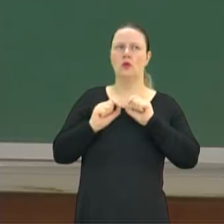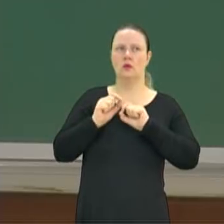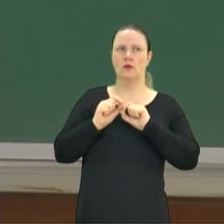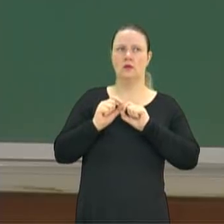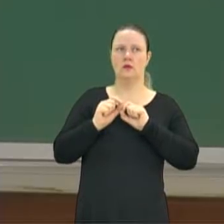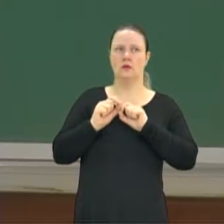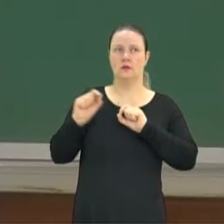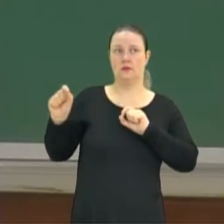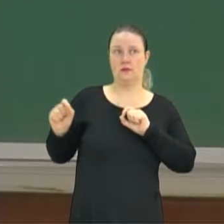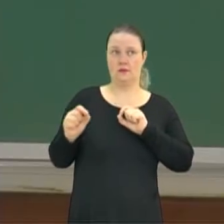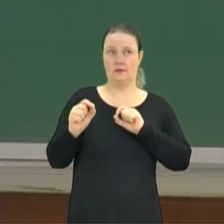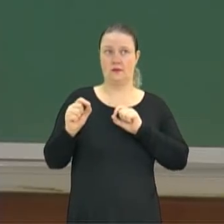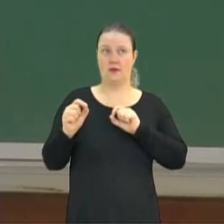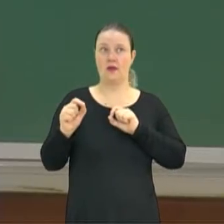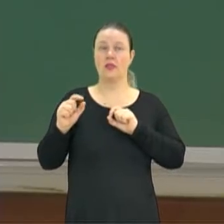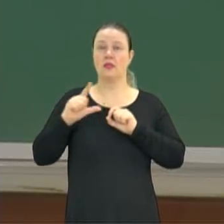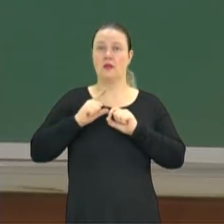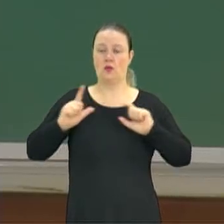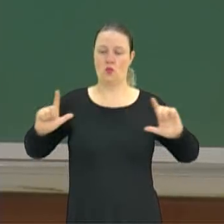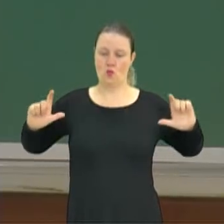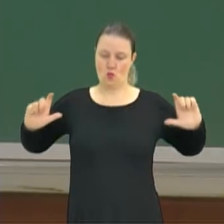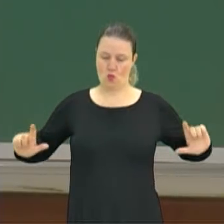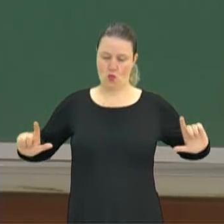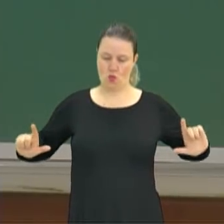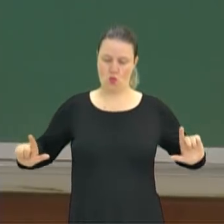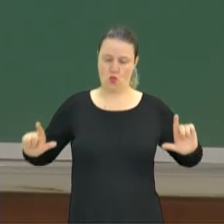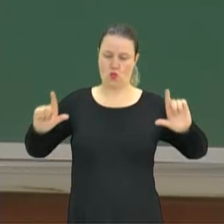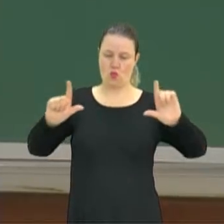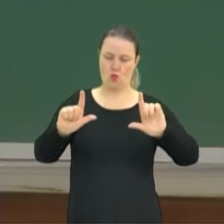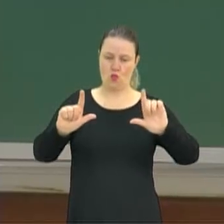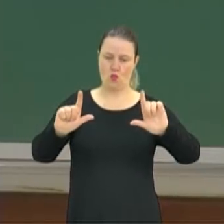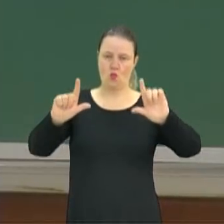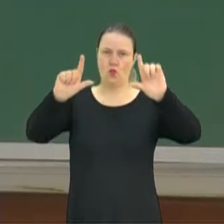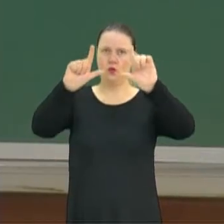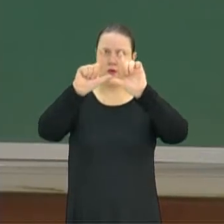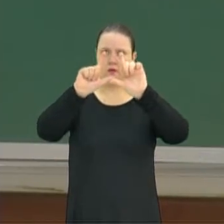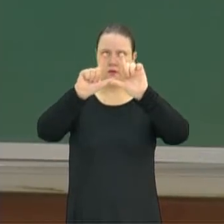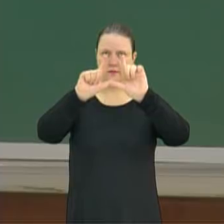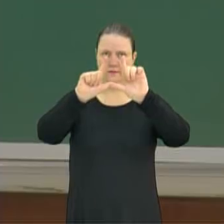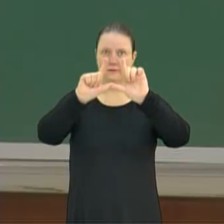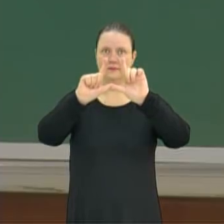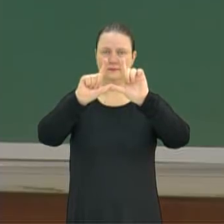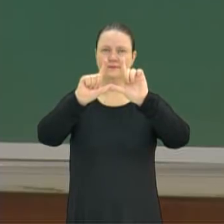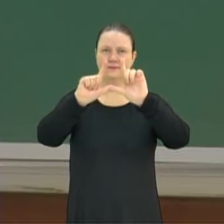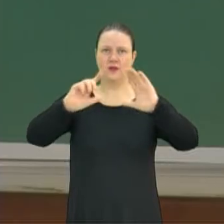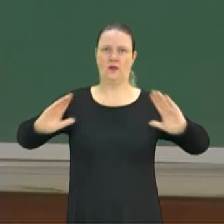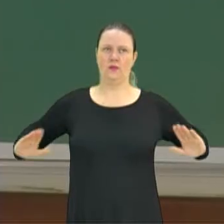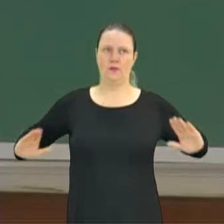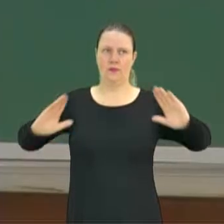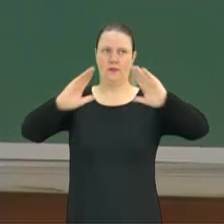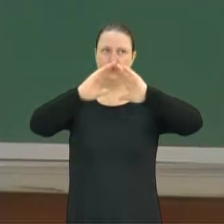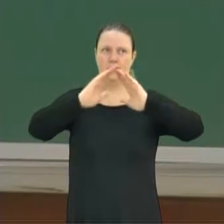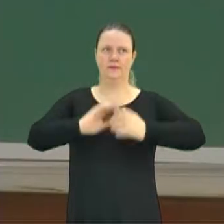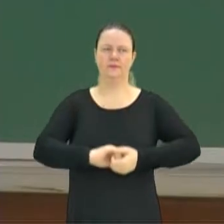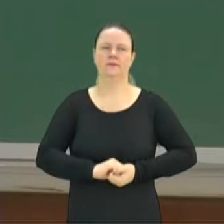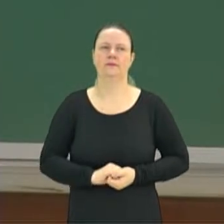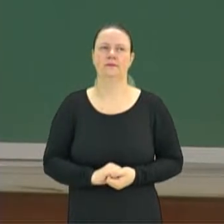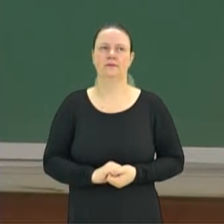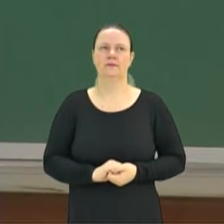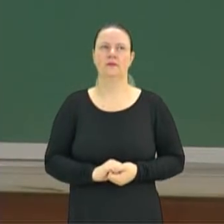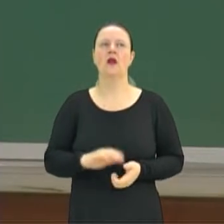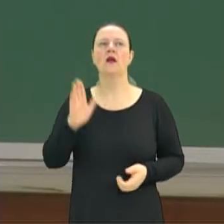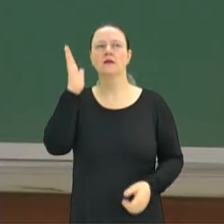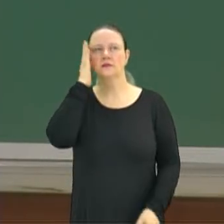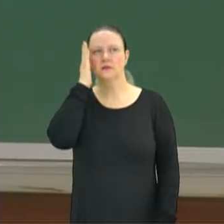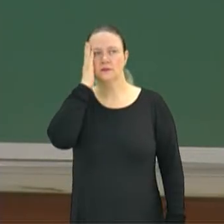a nossa 3, ó. Bastante milho, alguns roedores, algumas cobras. Então vai diminuindo os níveis tróficos, certo? Então aqui a gente já